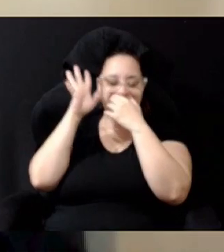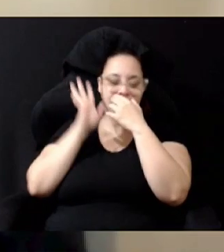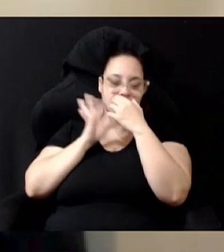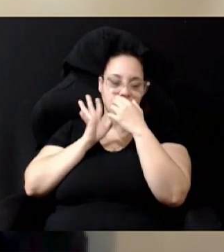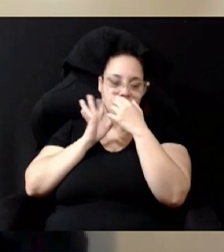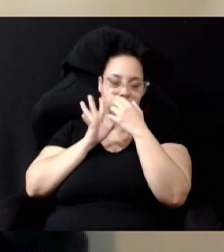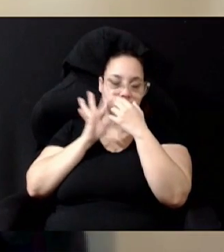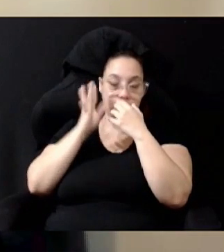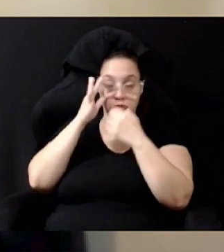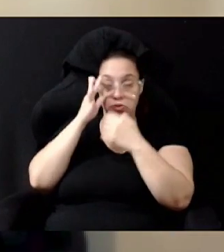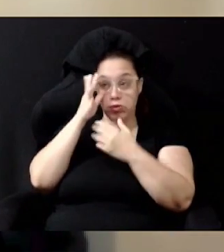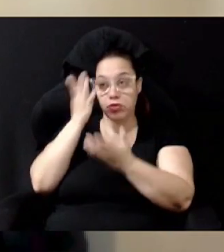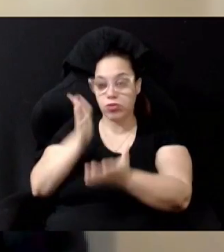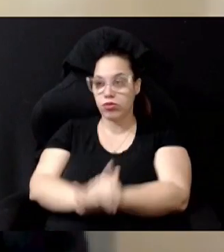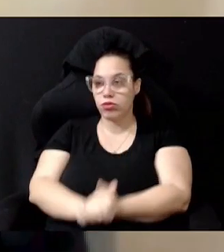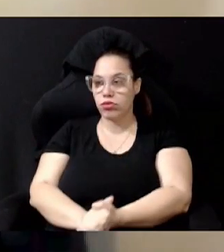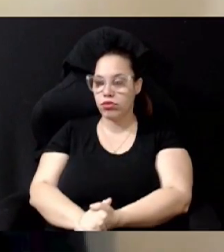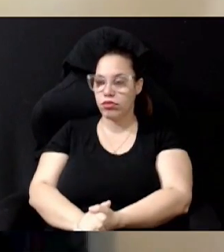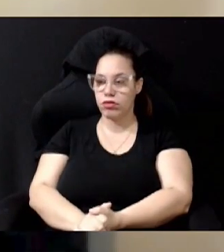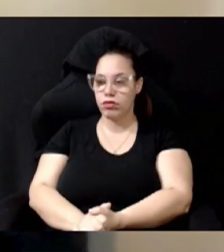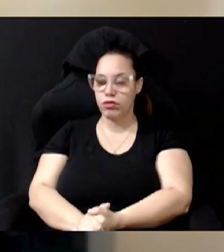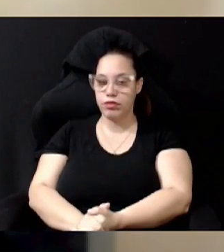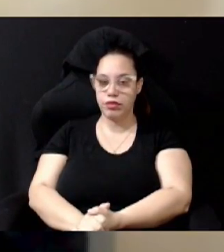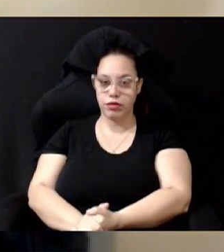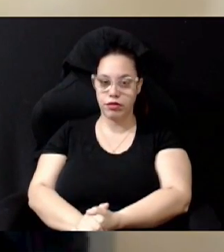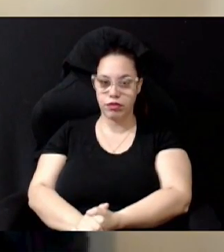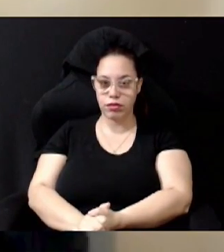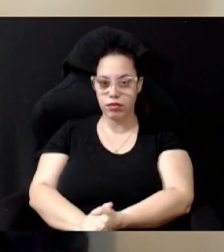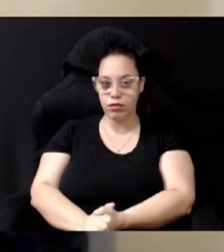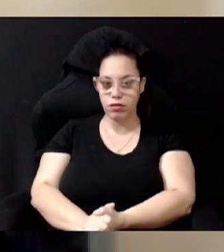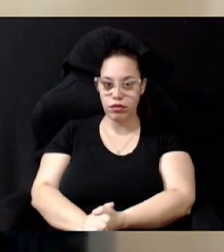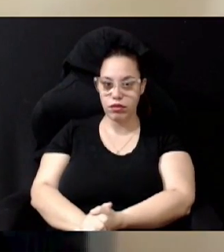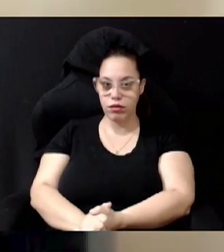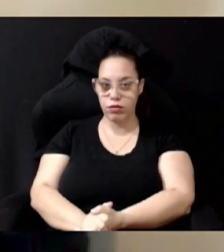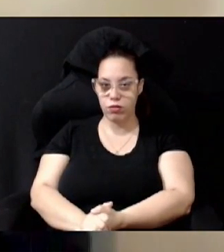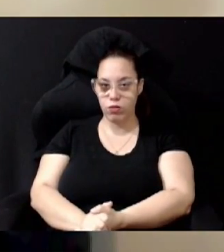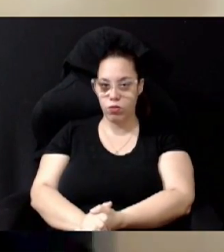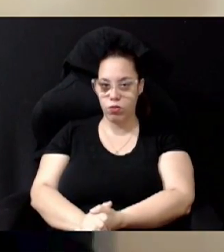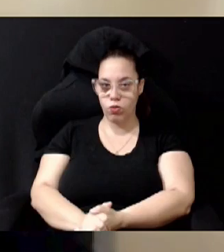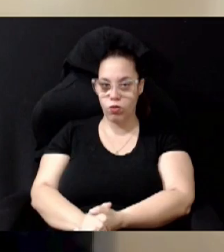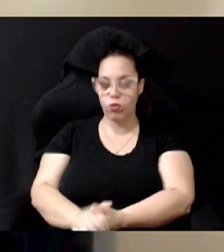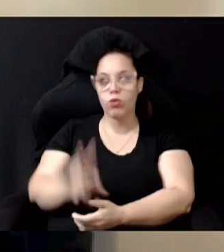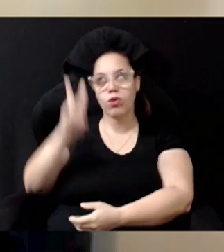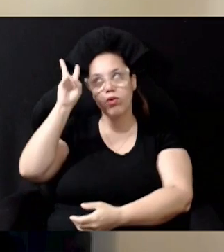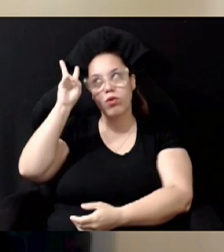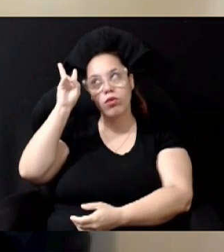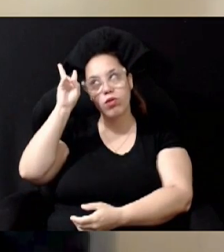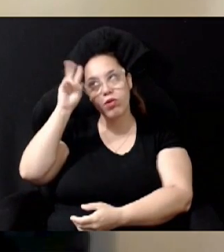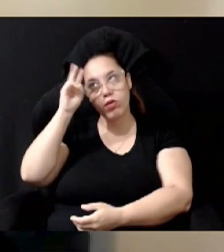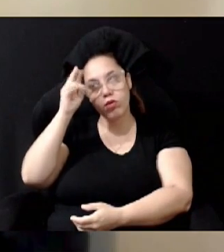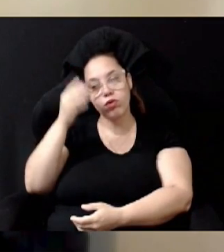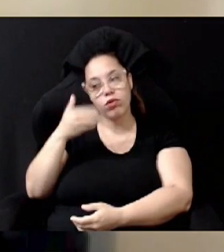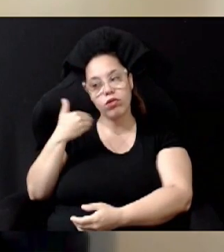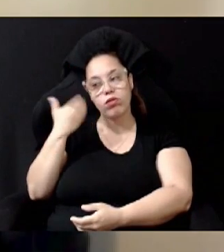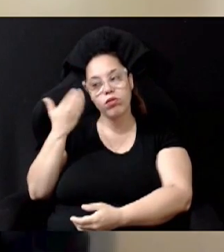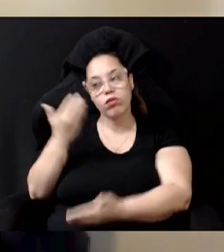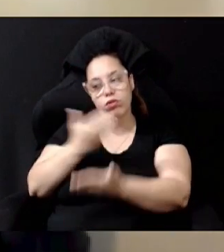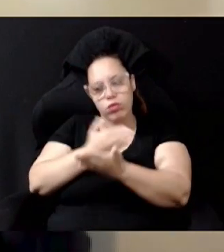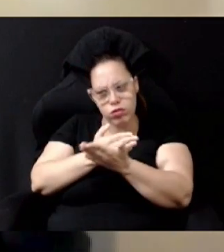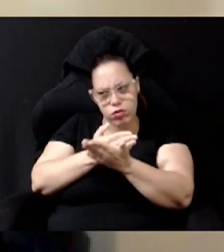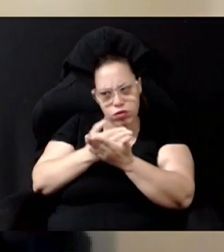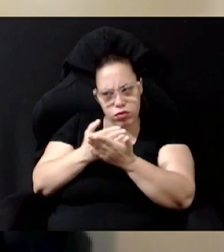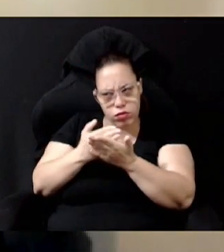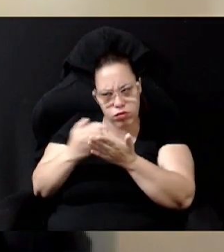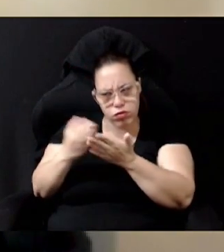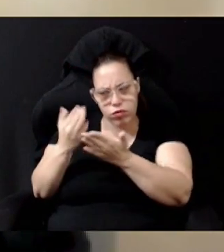Novamente, sem querer ser repetitivo, mas esse contar um pouquinho do histórico, né? Quando se começou a estudar a doença de Parkinson,